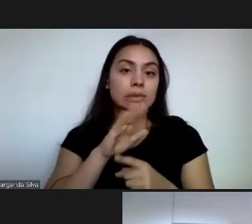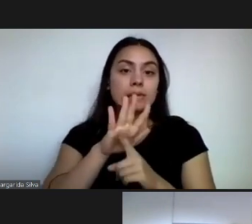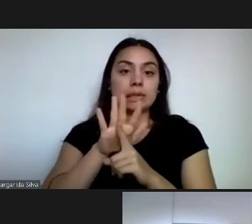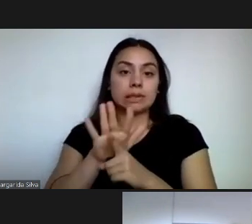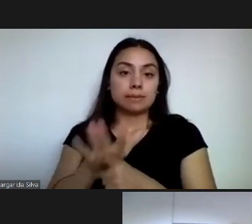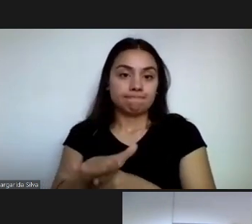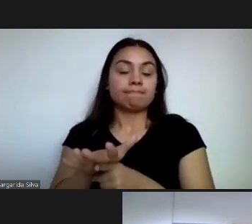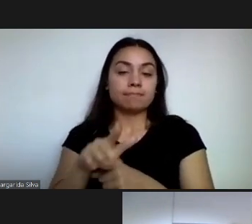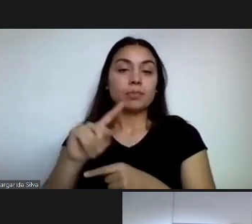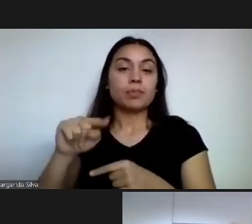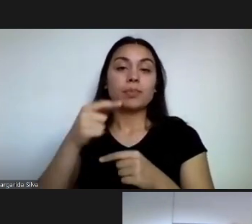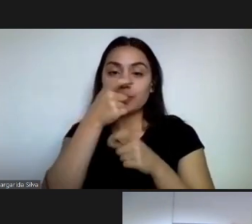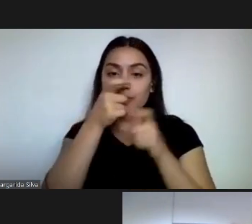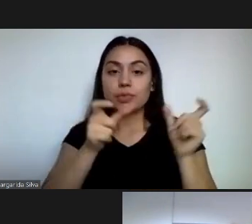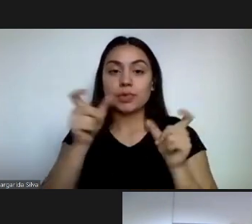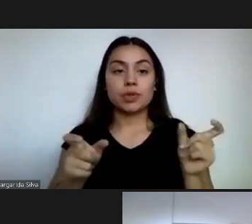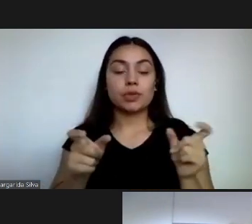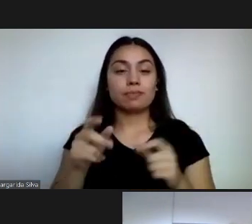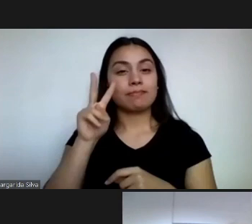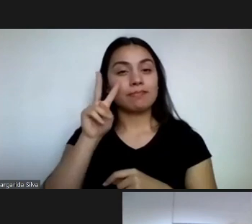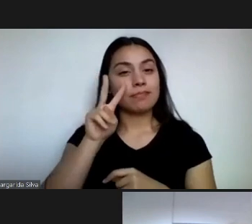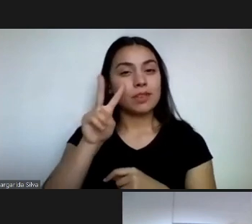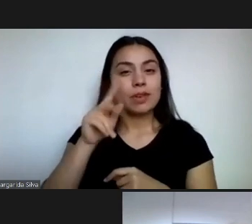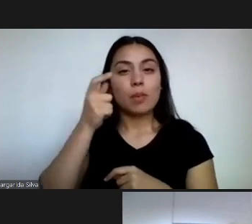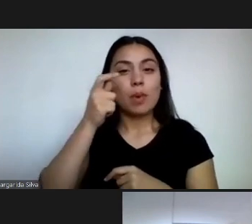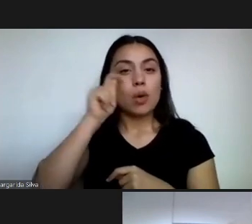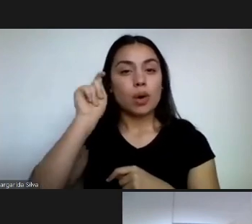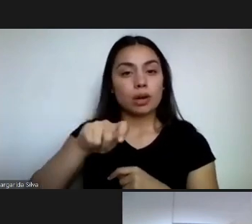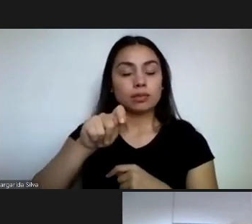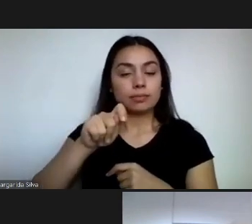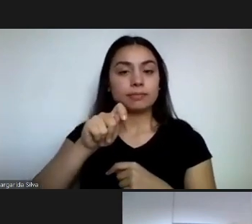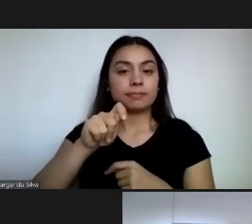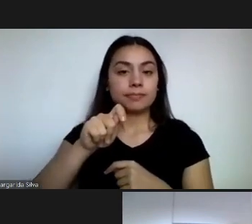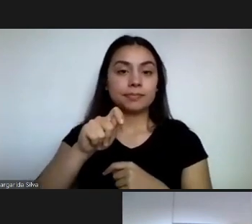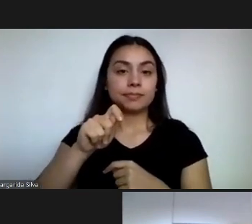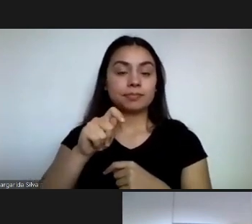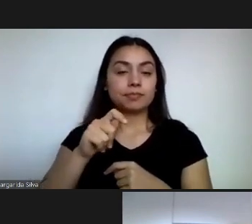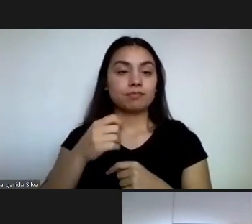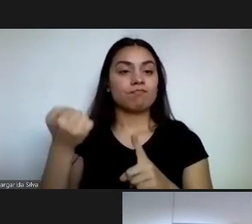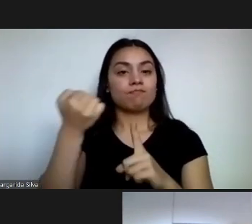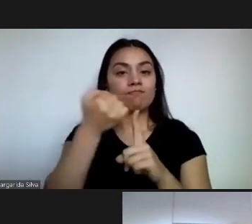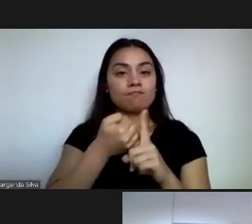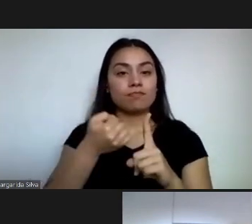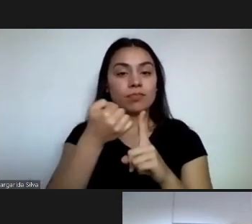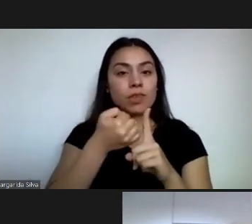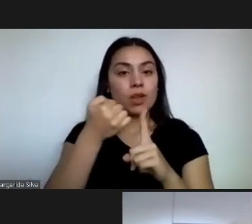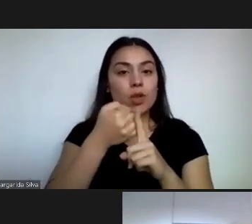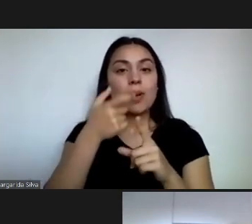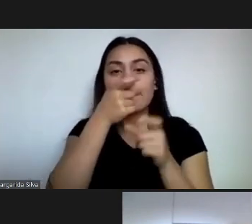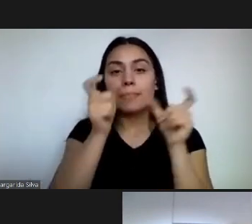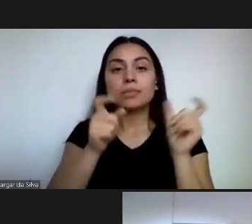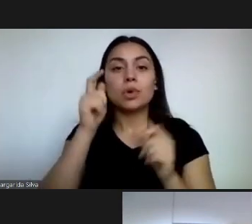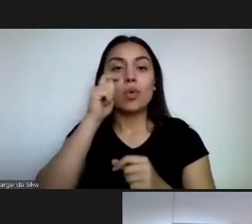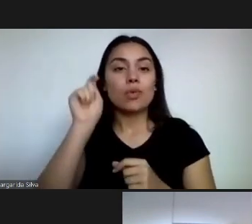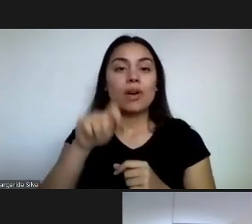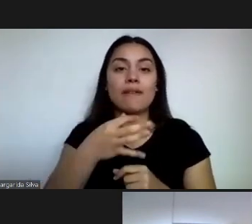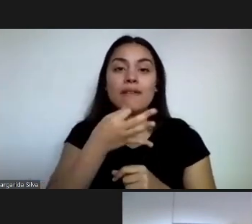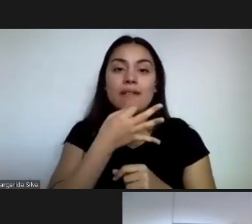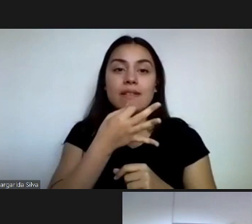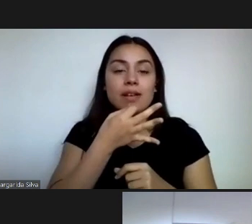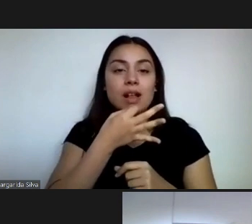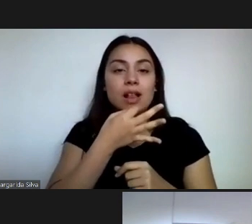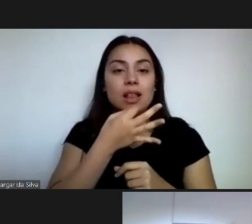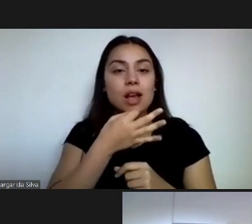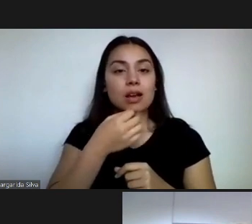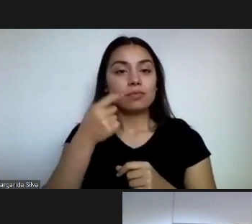que estamos a observar na Ucrânia, que a luta entre falantes do ucraniano e falantes de língua russa pode